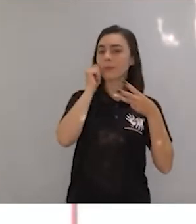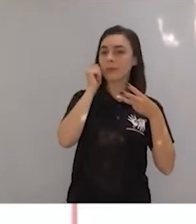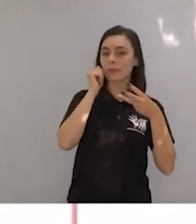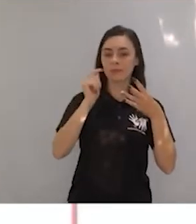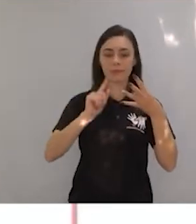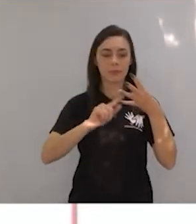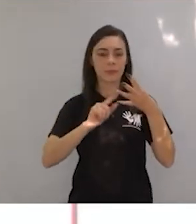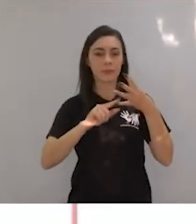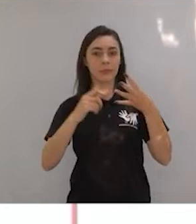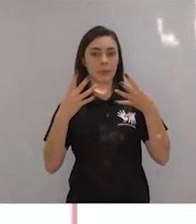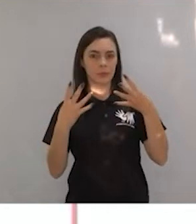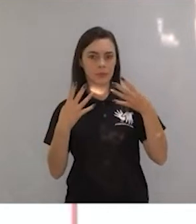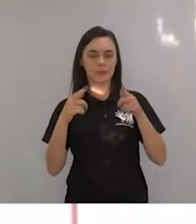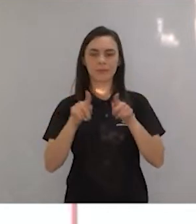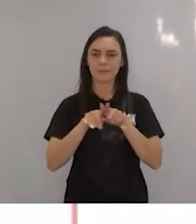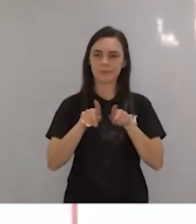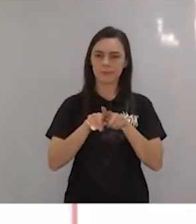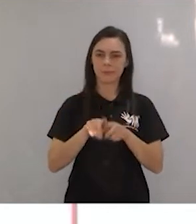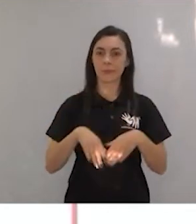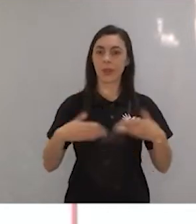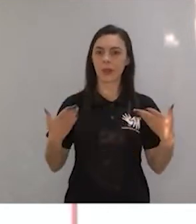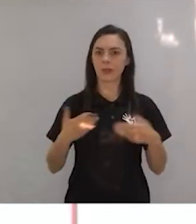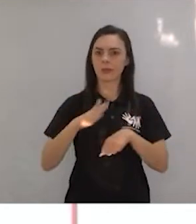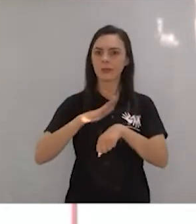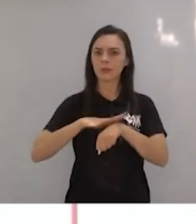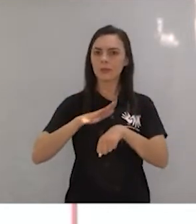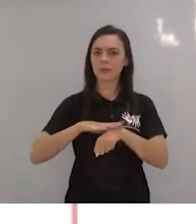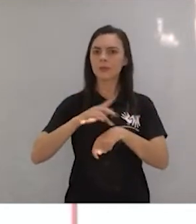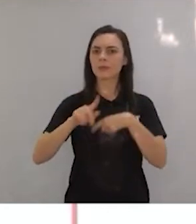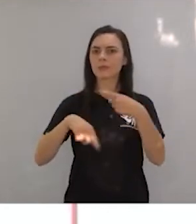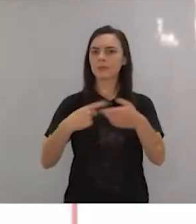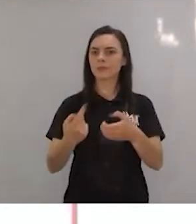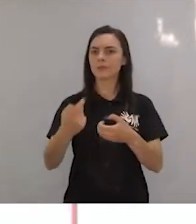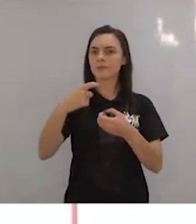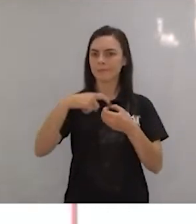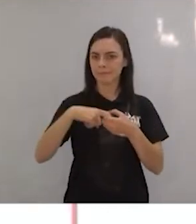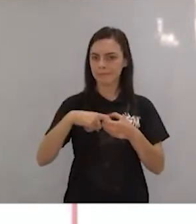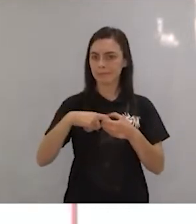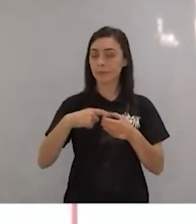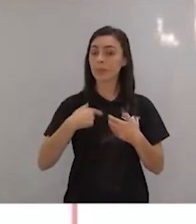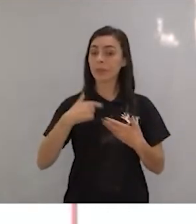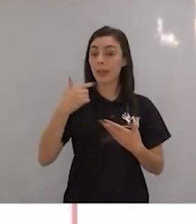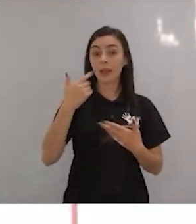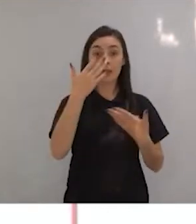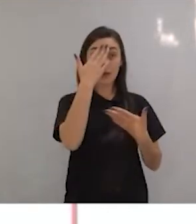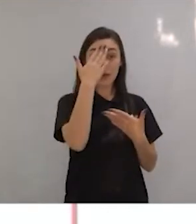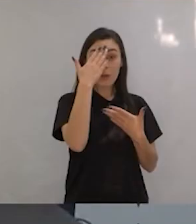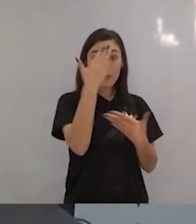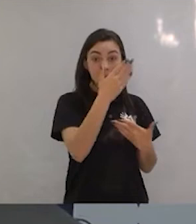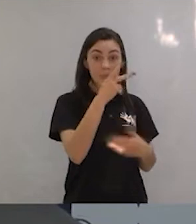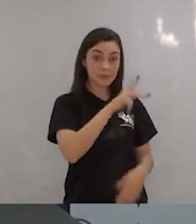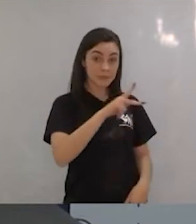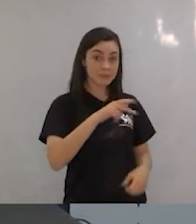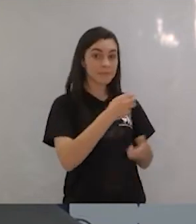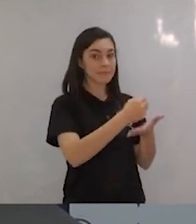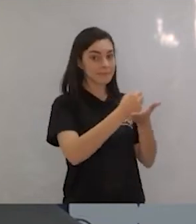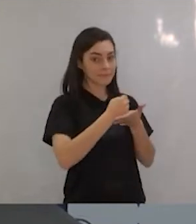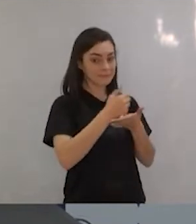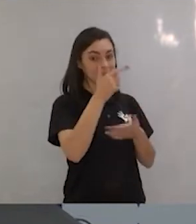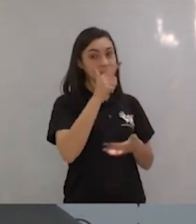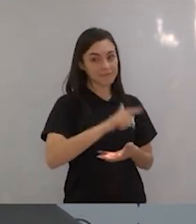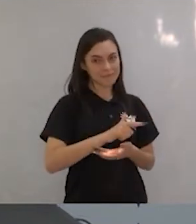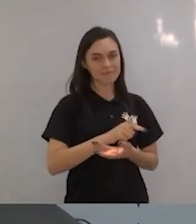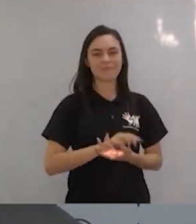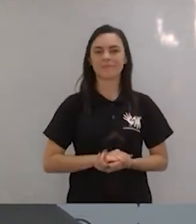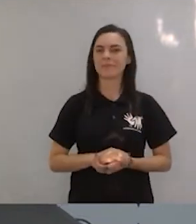mamãe e 4. Vou dar um tempinho para vocês e a gente já retorna. E obrigada, professora Jaque, por me ajudar mais uma